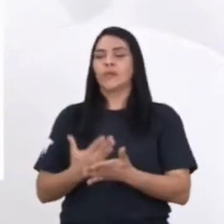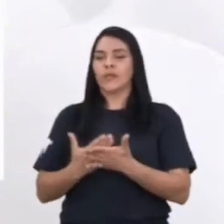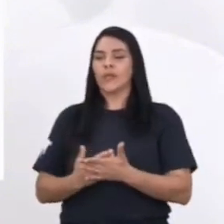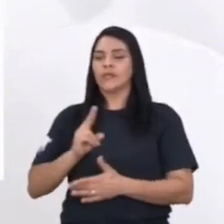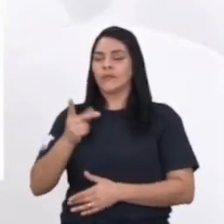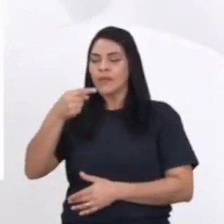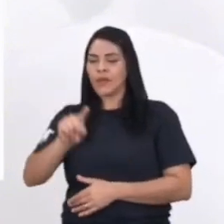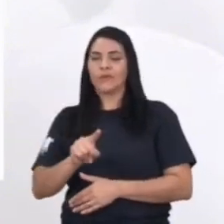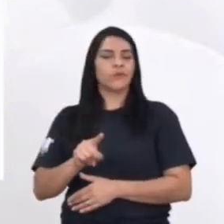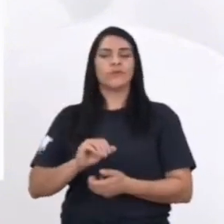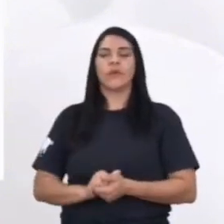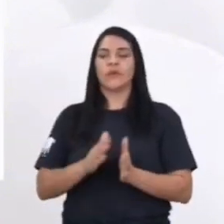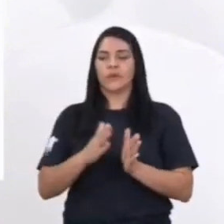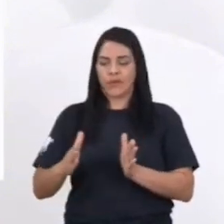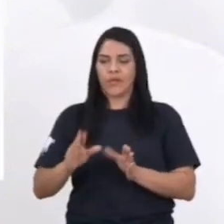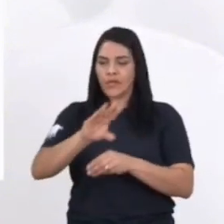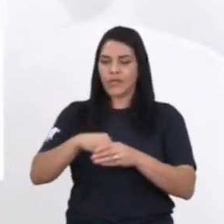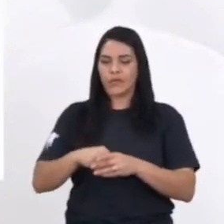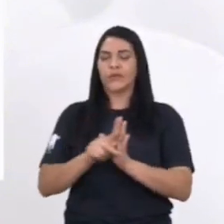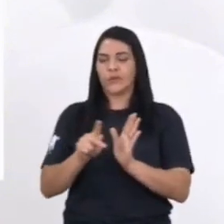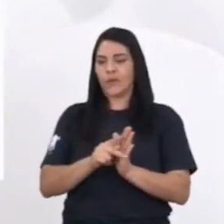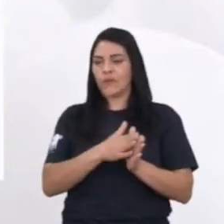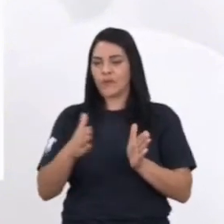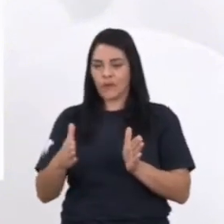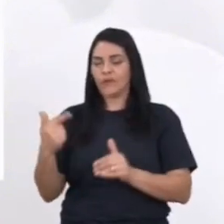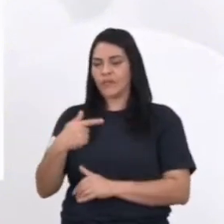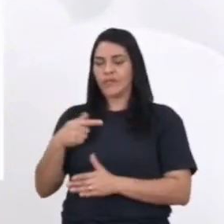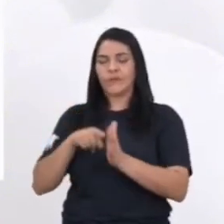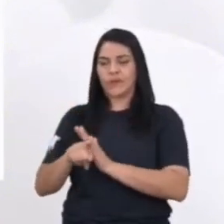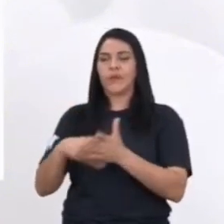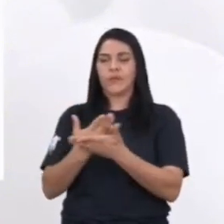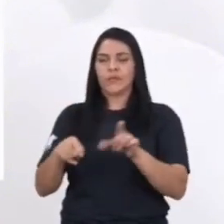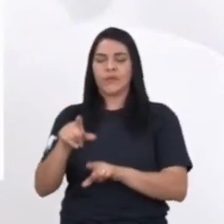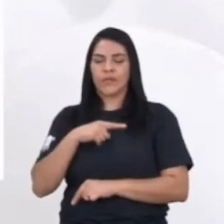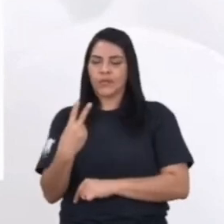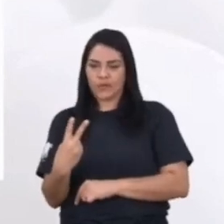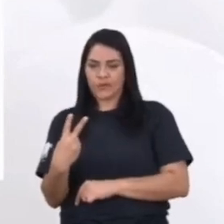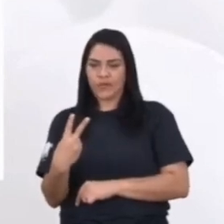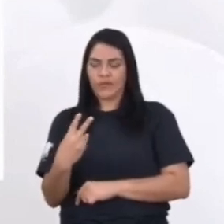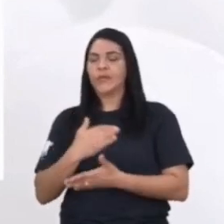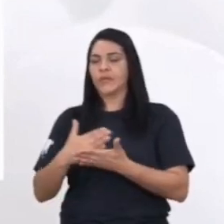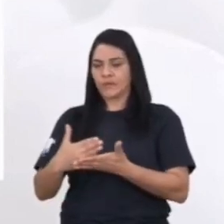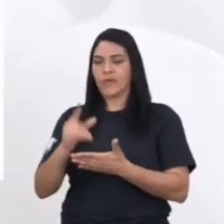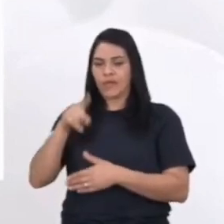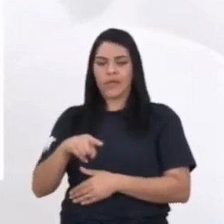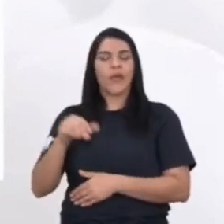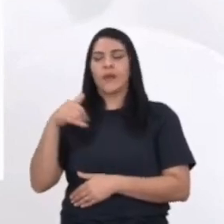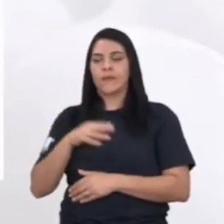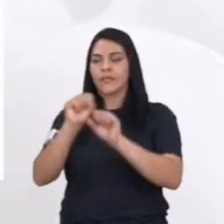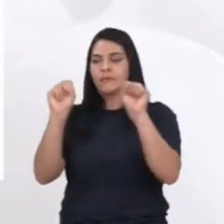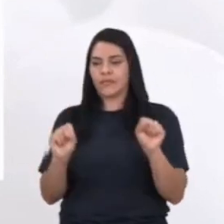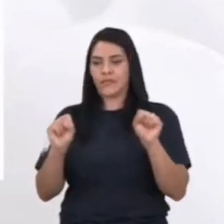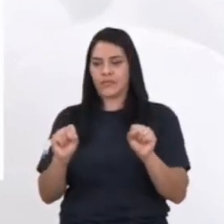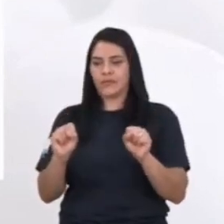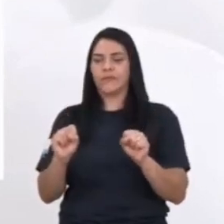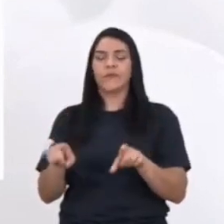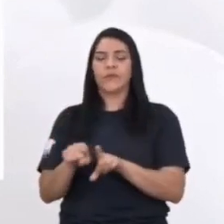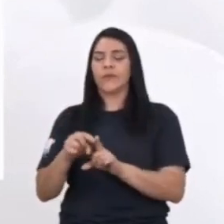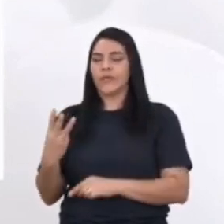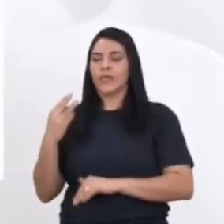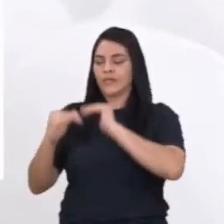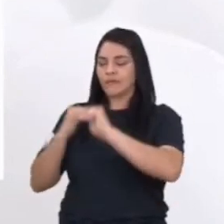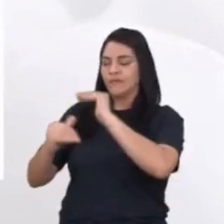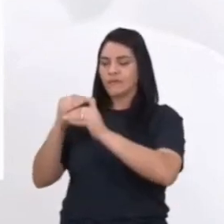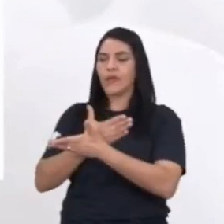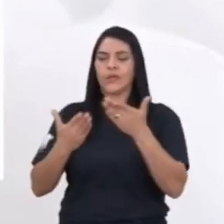última aula daquele bloco. Dentro desse bloco de 7 questões, a gente vai ter sempre 2 questões que são de introdução, que são questões mais de sistematização, 3 questões de